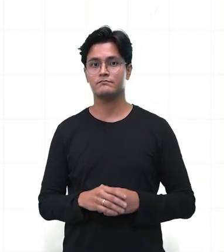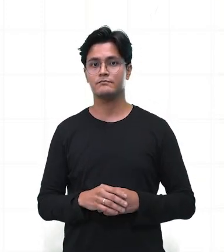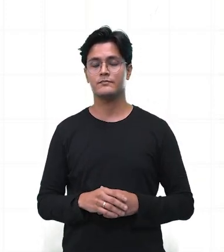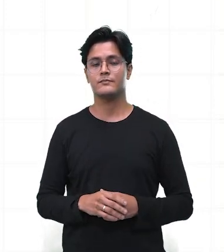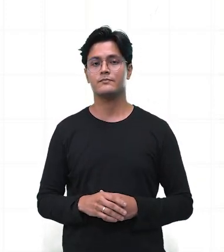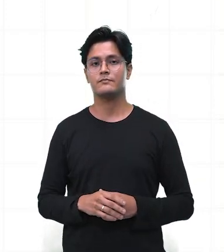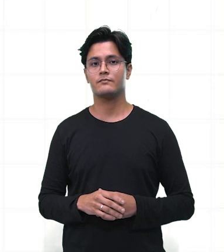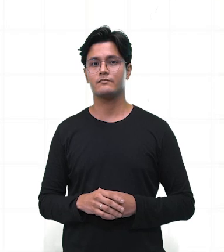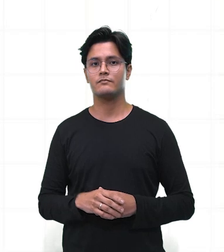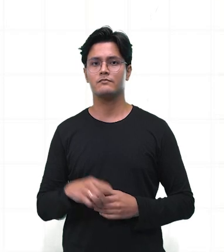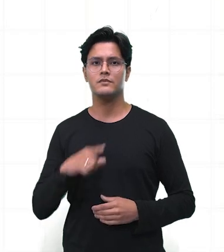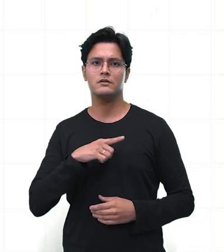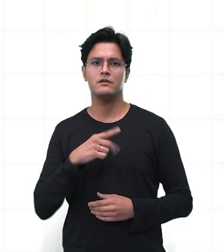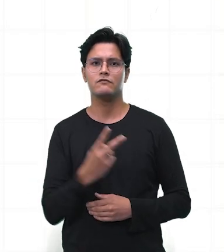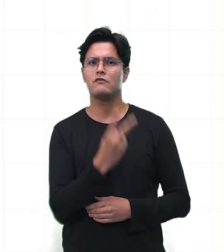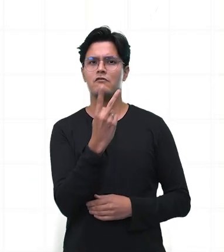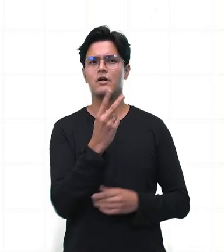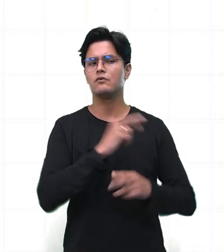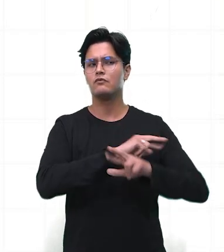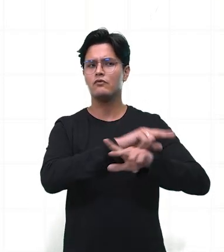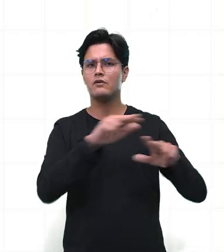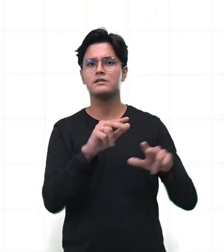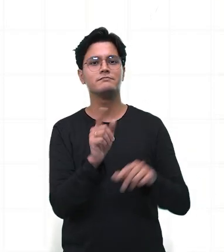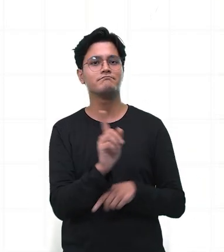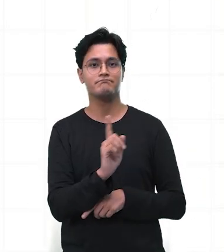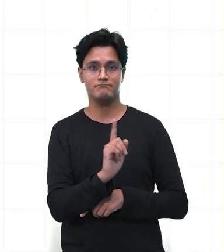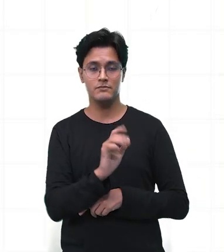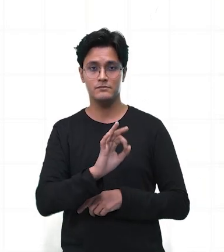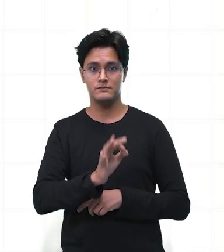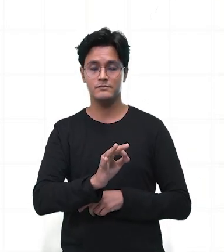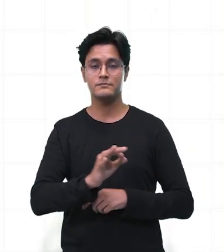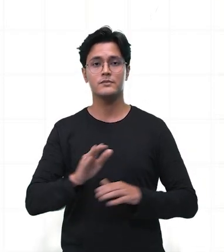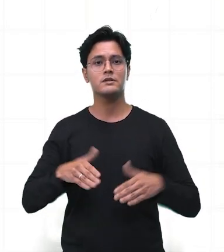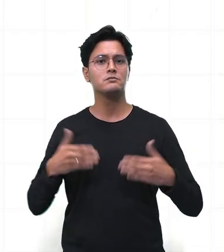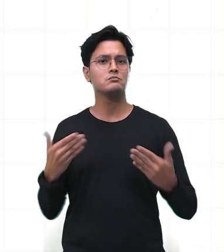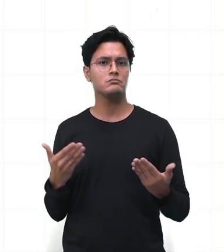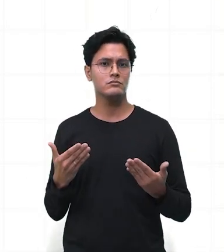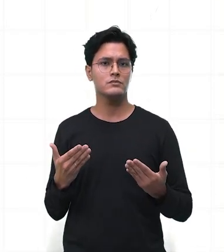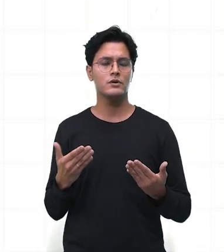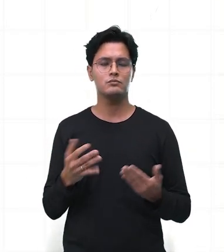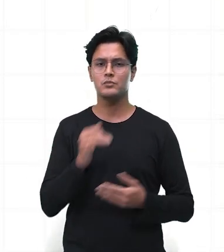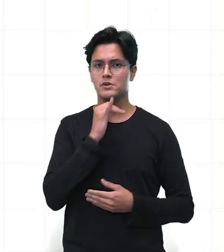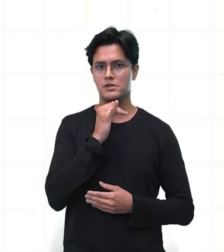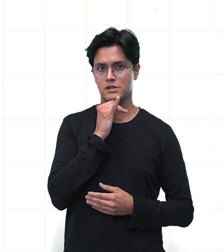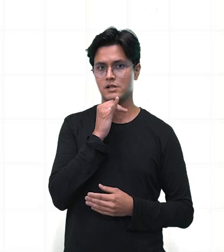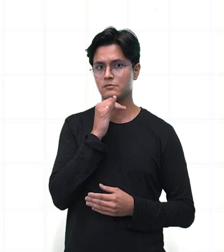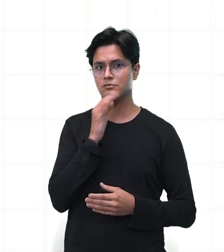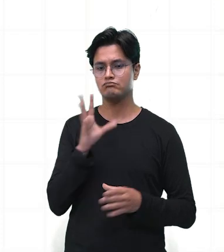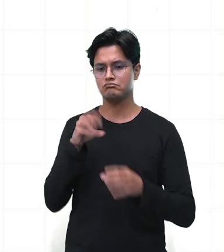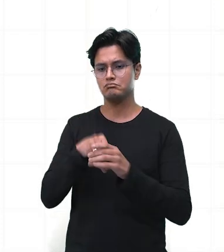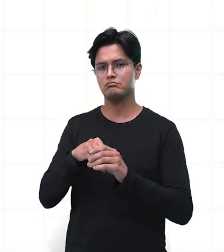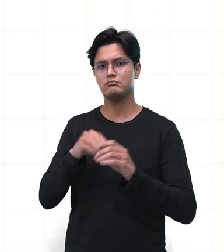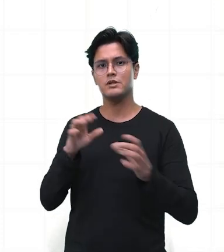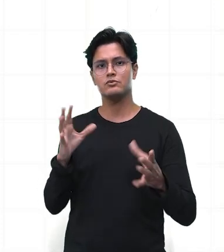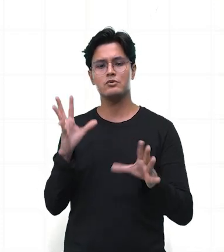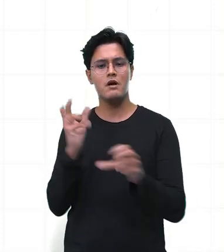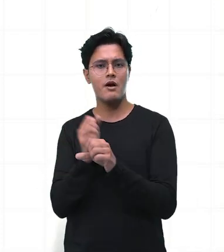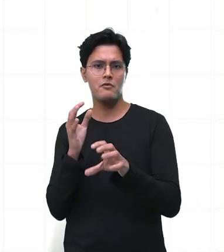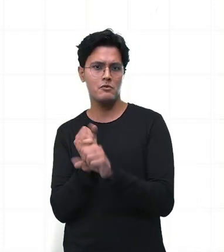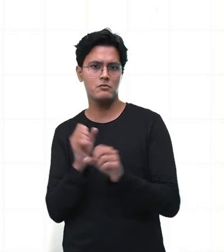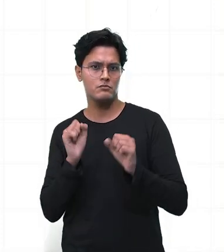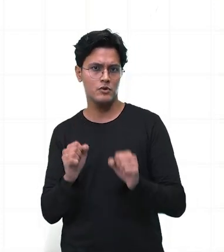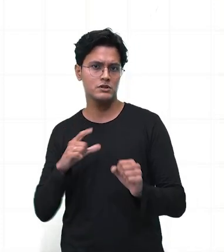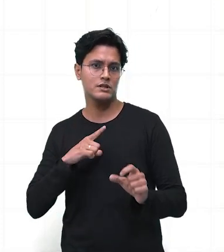assumir outro valor, tá? Então eu posso ter ali no meu problema a incógnita x, por